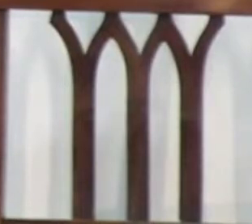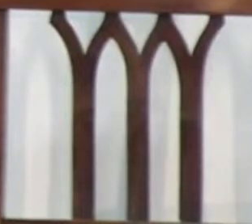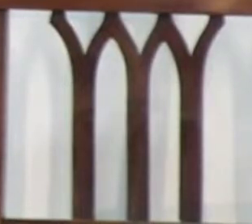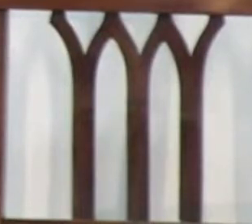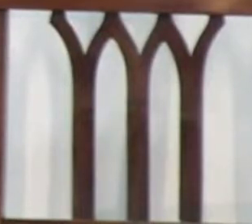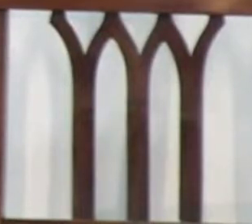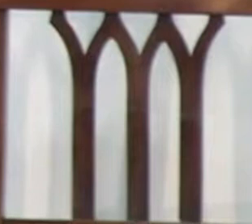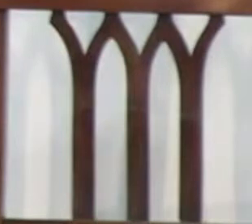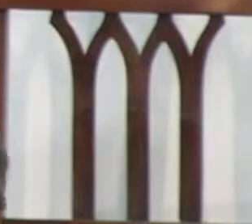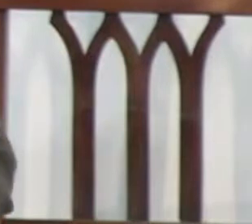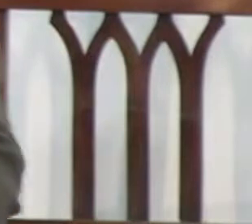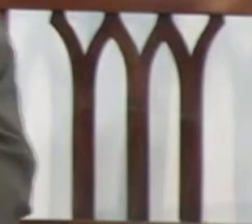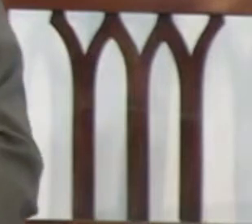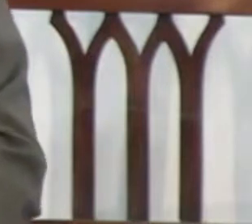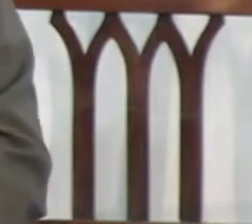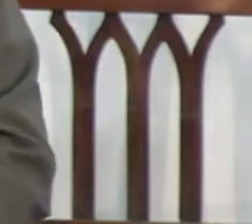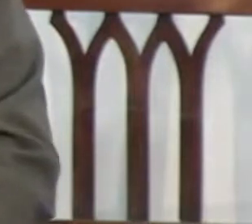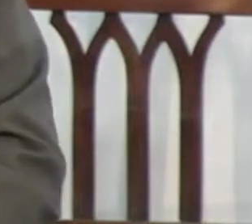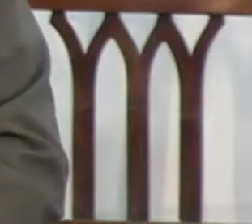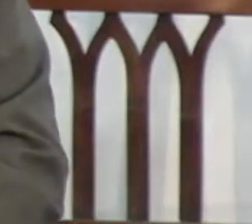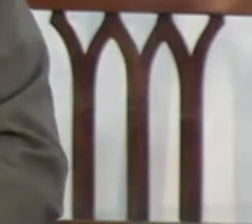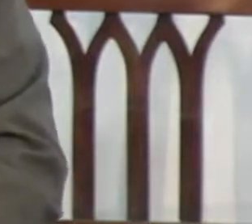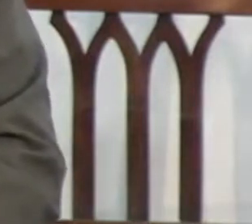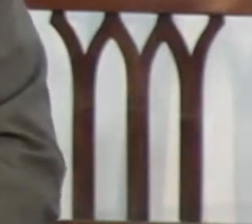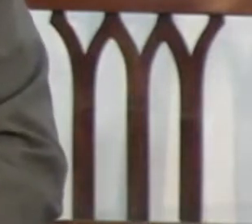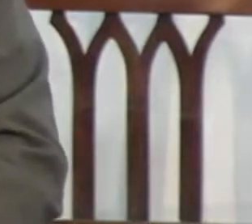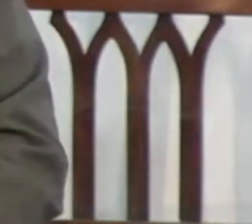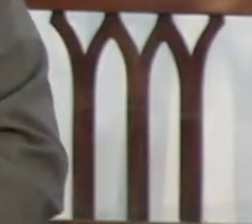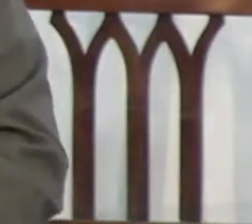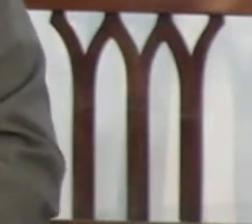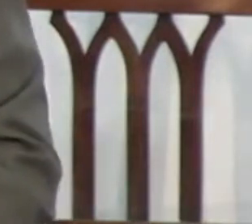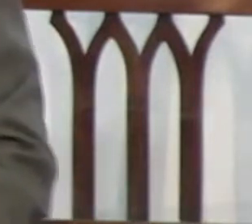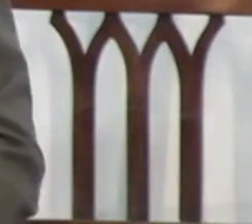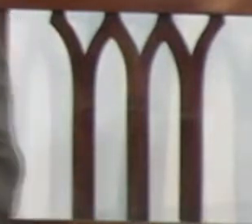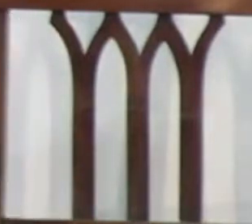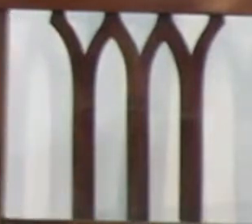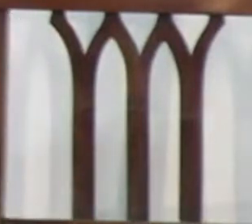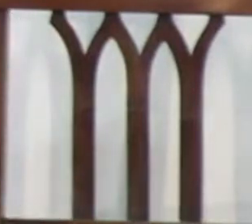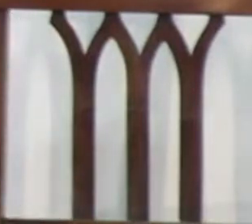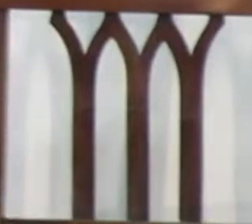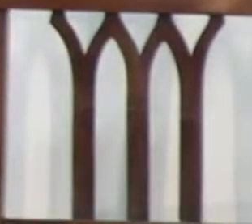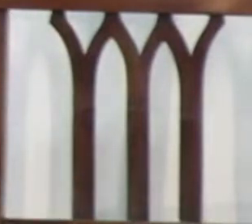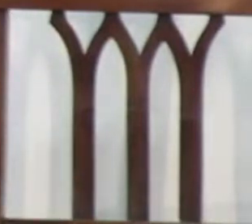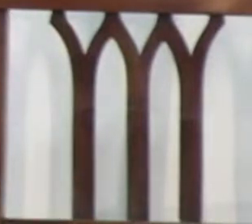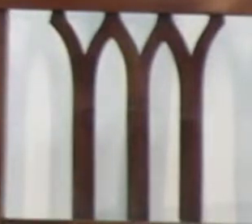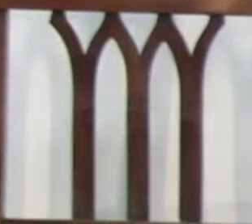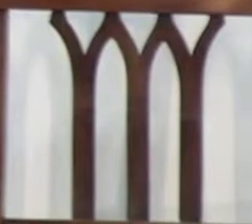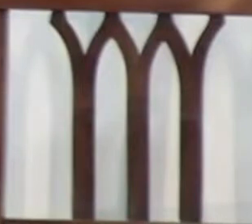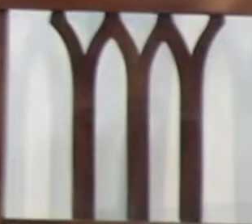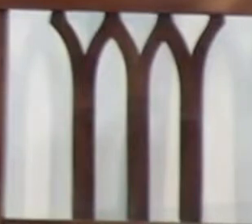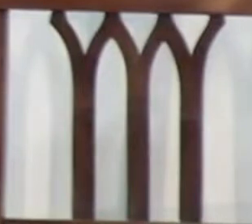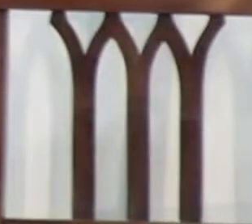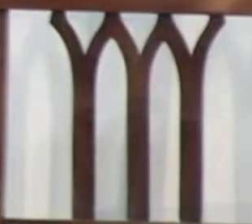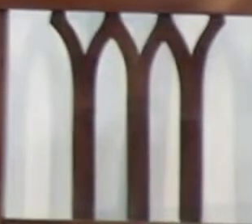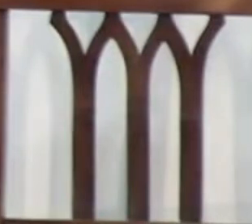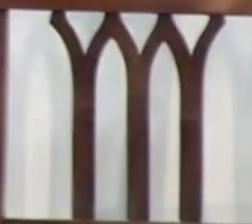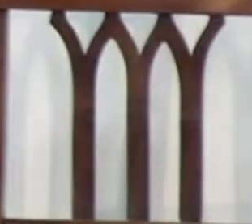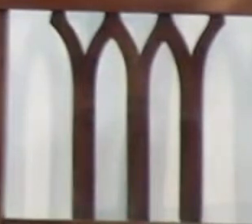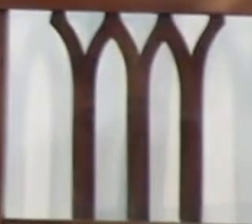Amém. Irmãos, você certamente já ouviu falar daquela famosa frase, nem tudo que reluz é